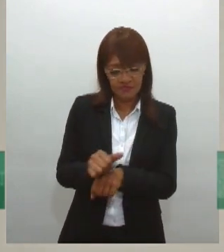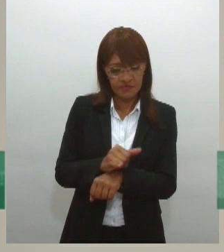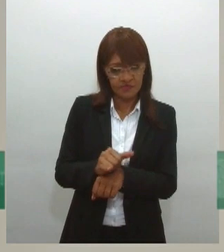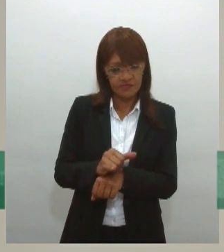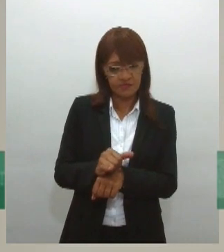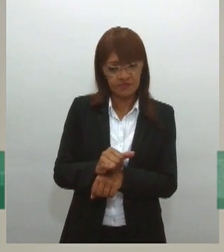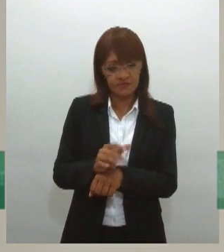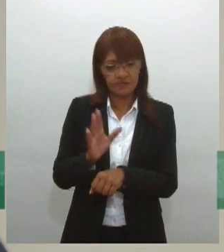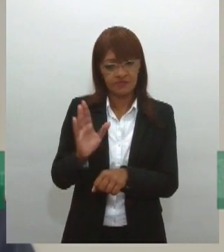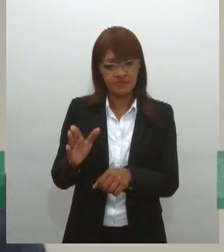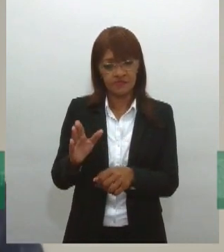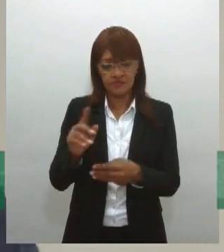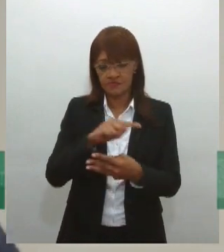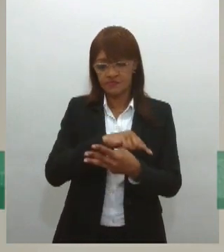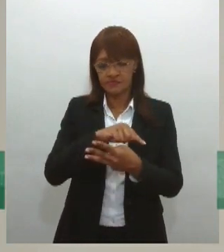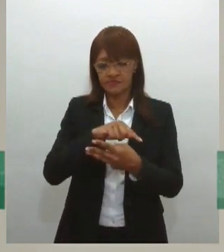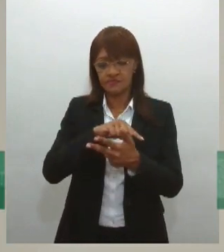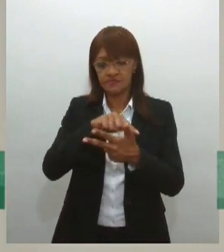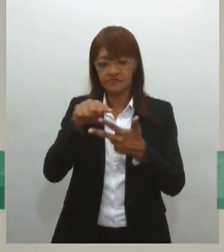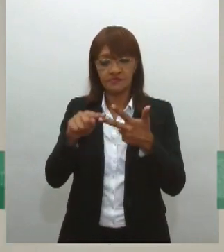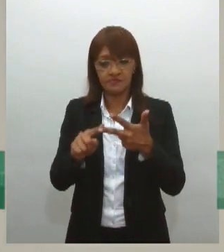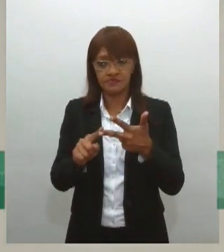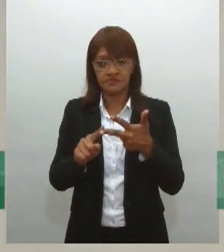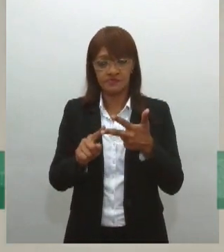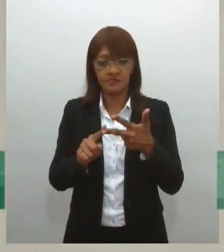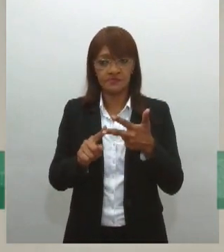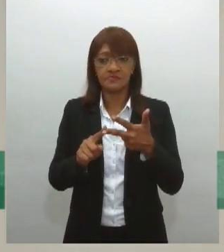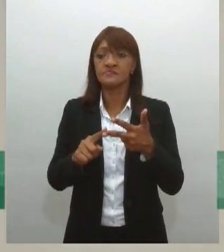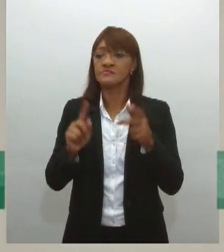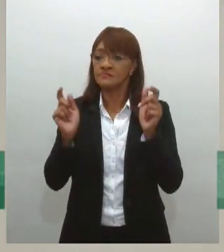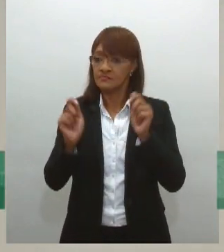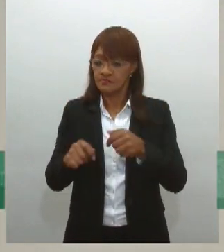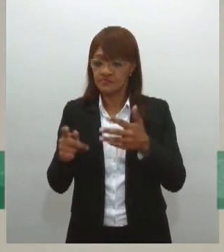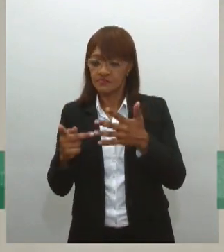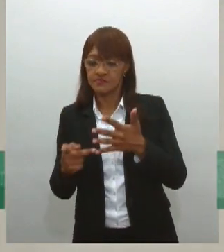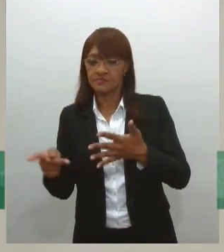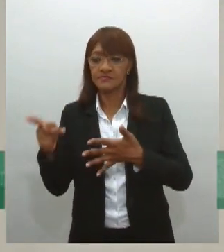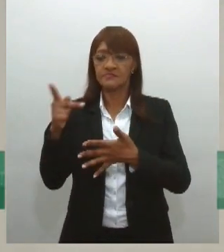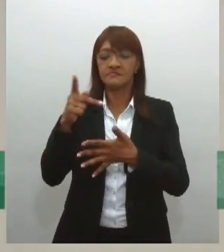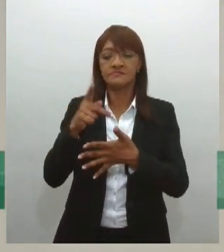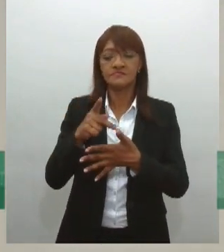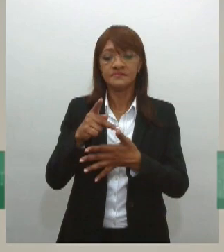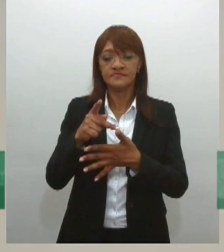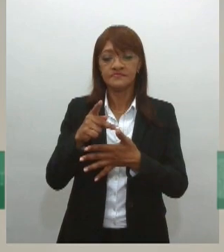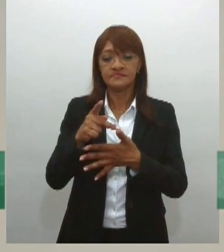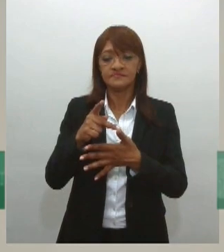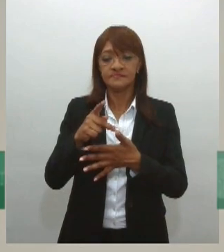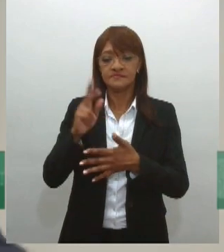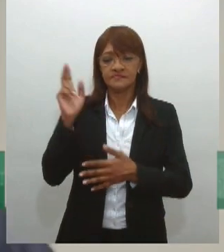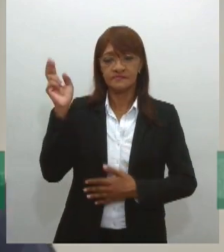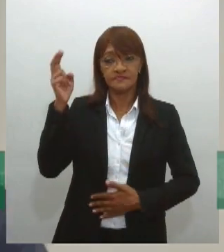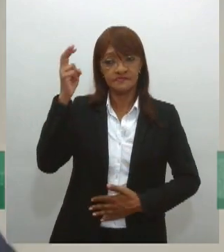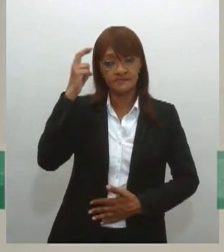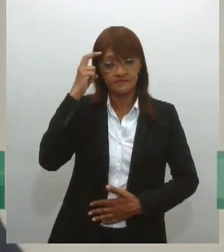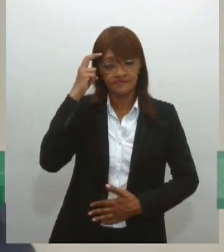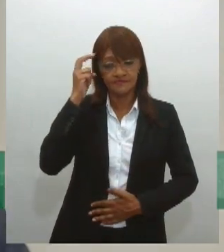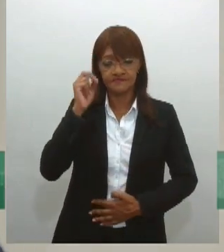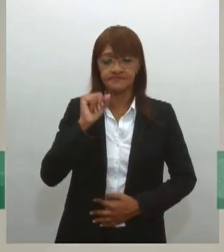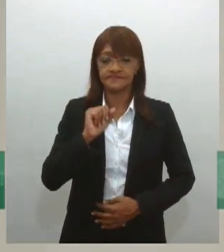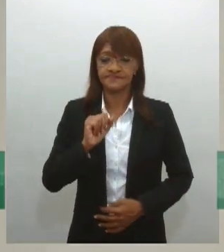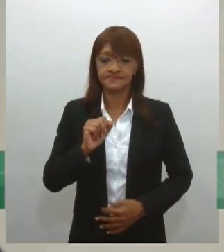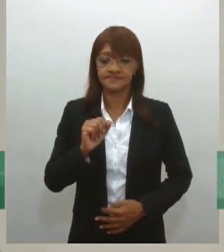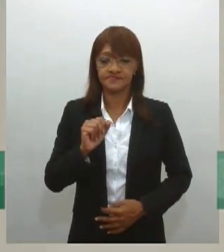governo federal, vai estabelecer prioridades na área da cultura, vai estabelecer